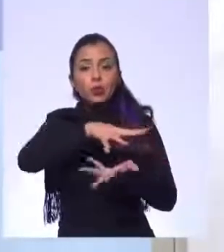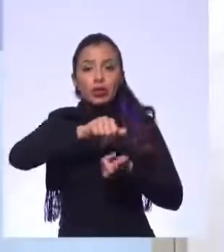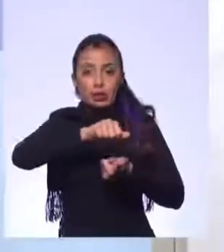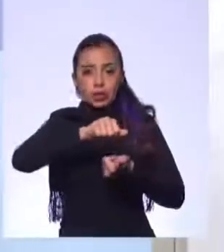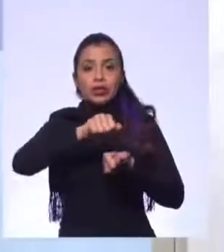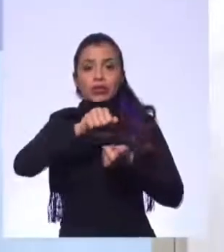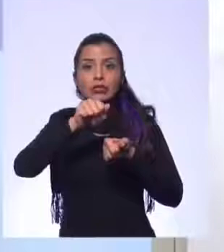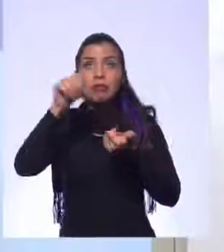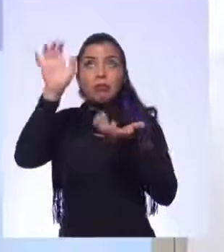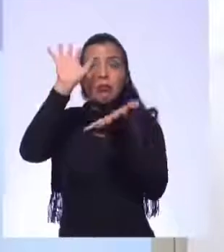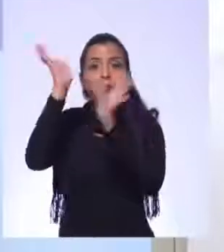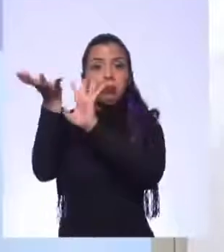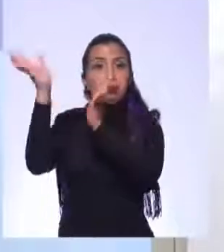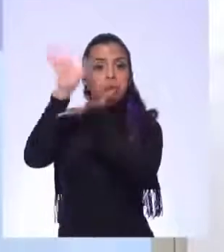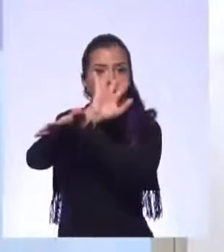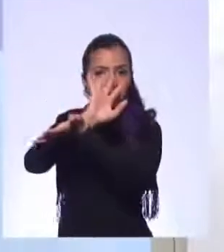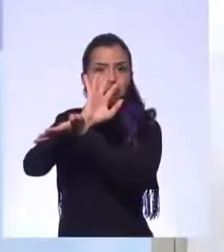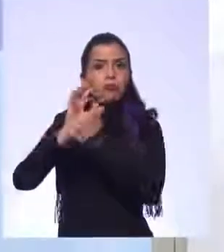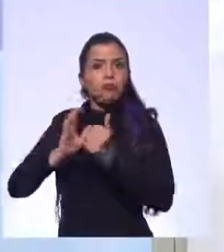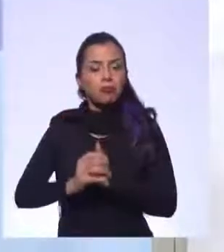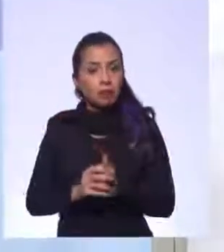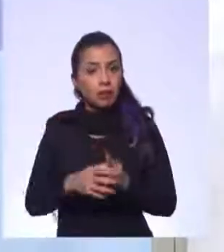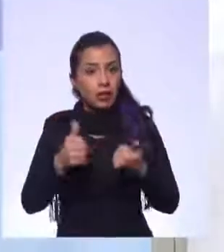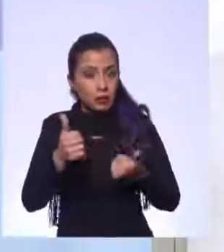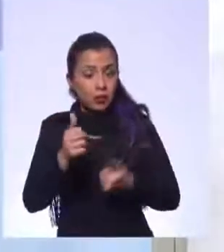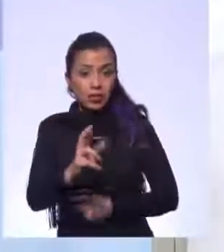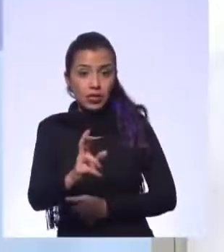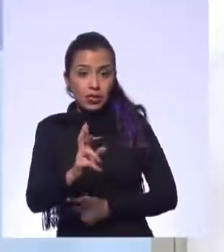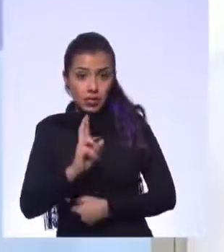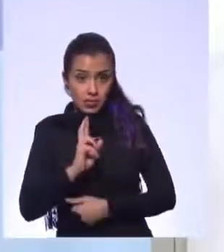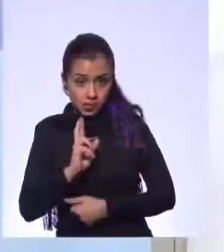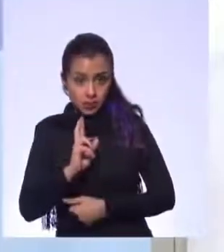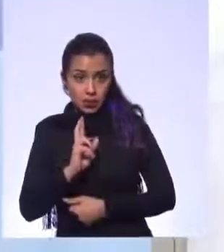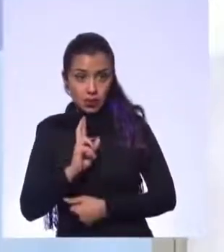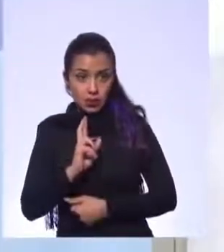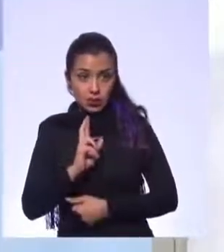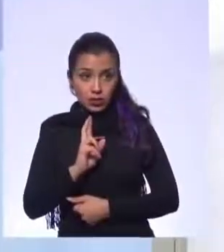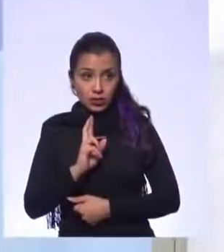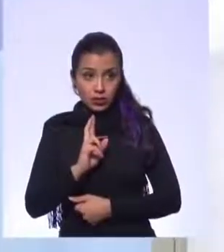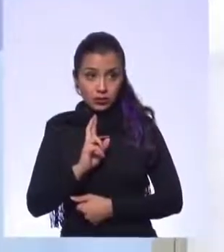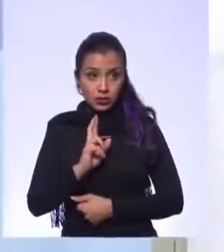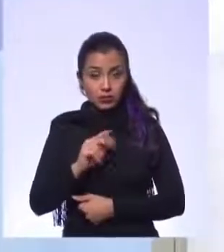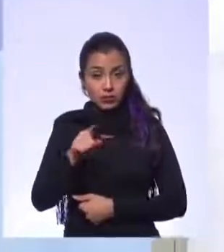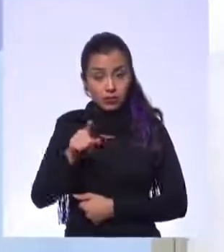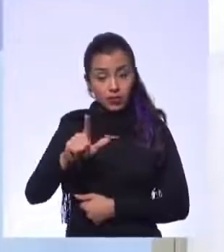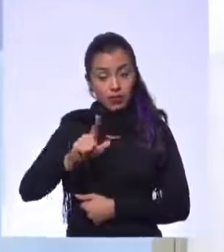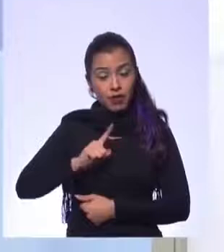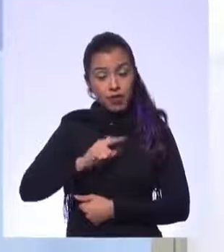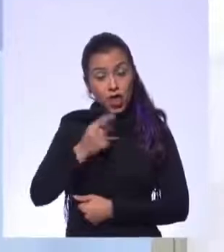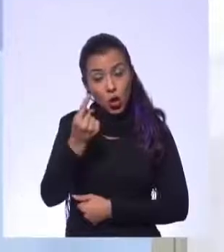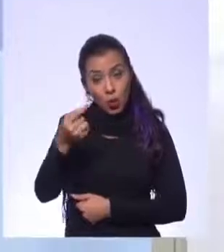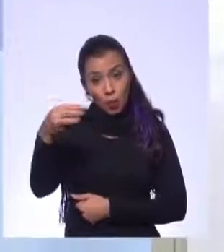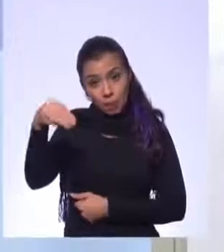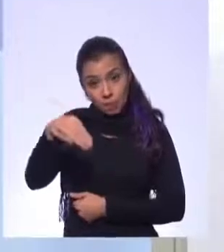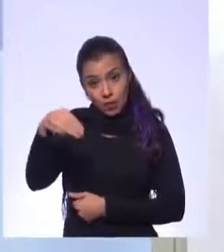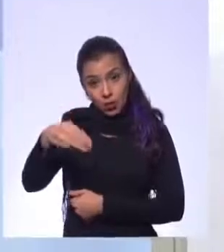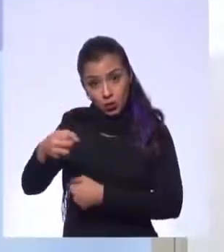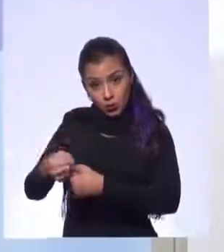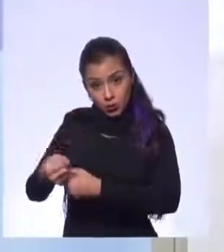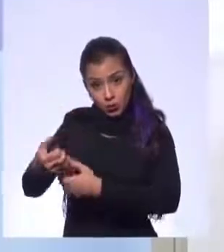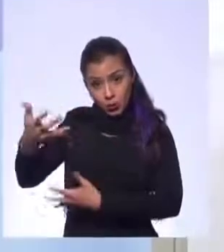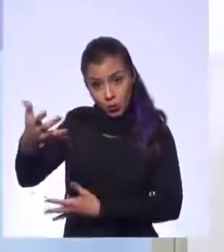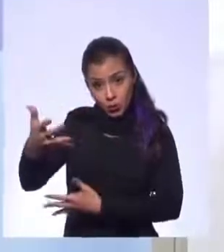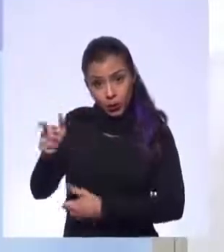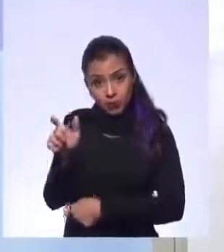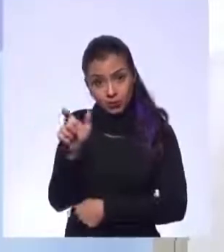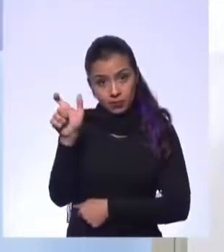nosso planeta? Então, a resposta vai ficar ali na tela e você vai ter 1 minuto no chat para você